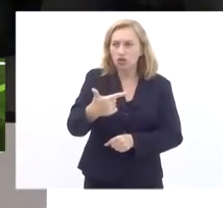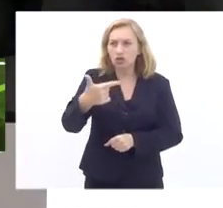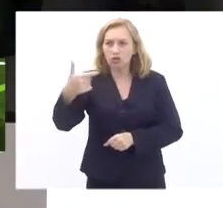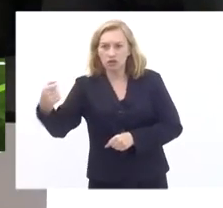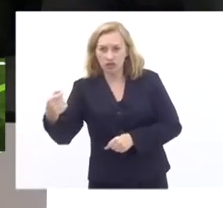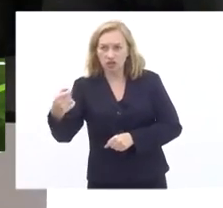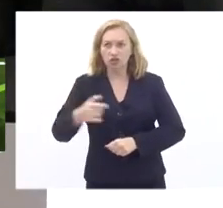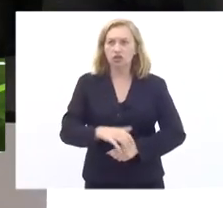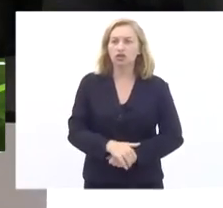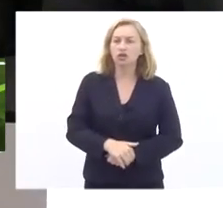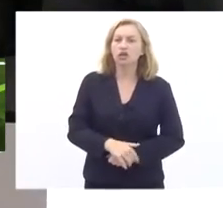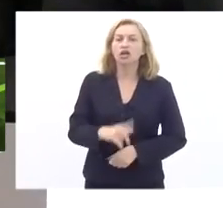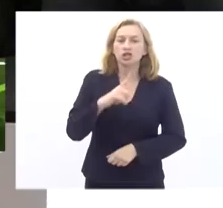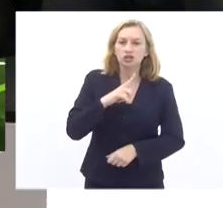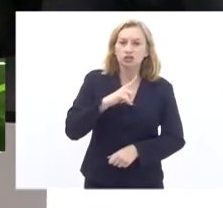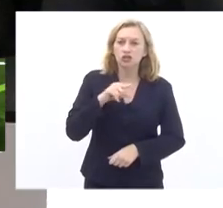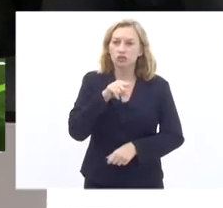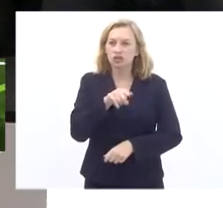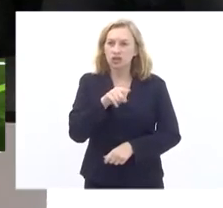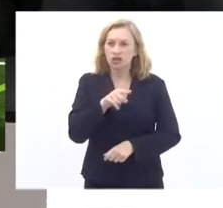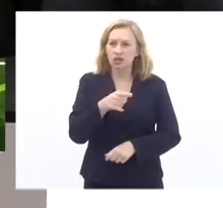2020, nós tivemos aí